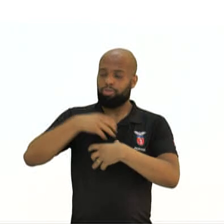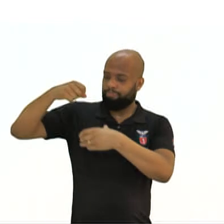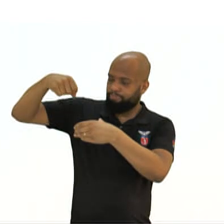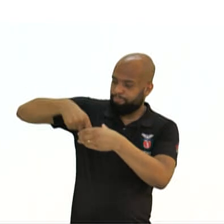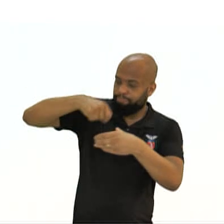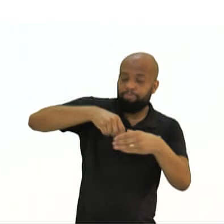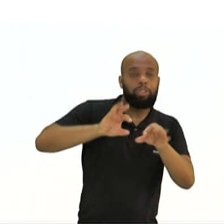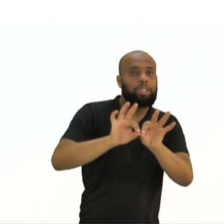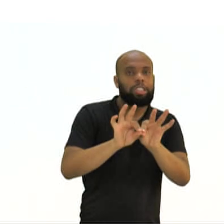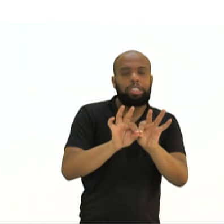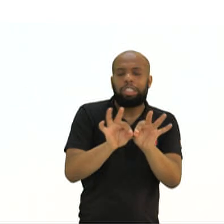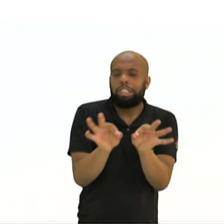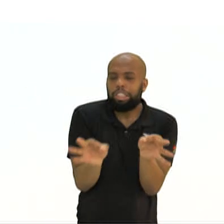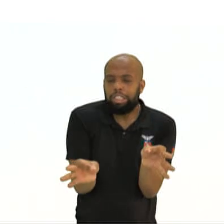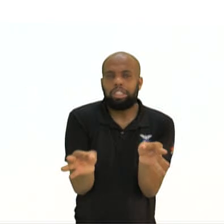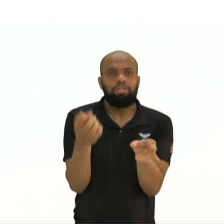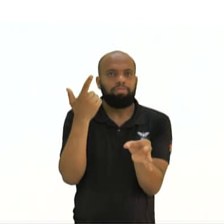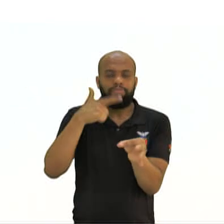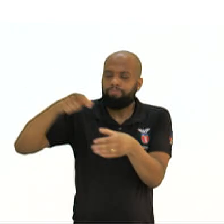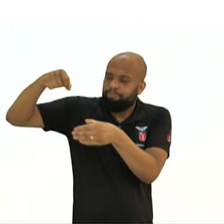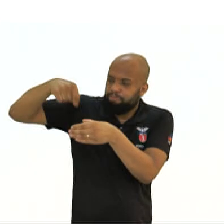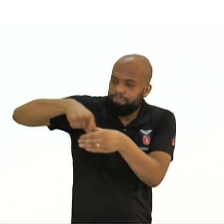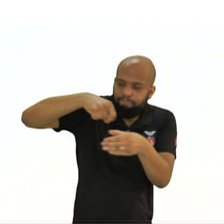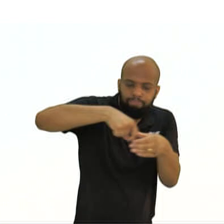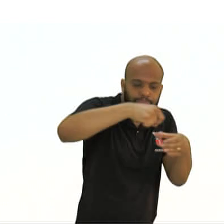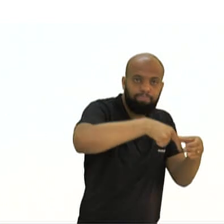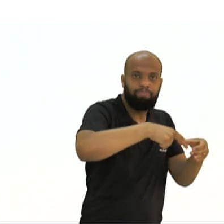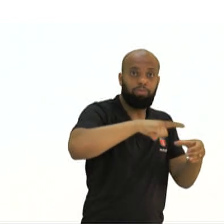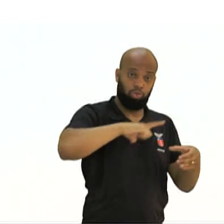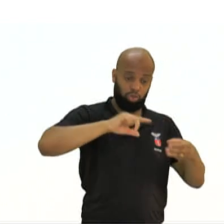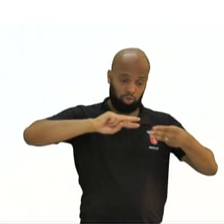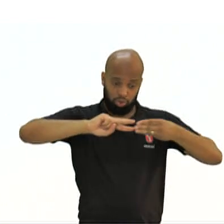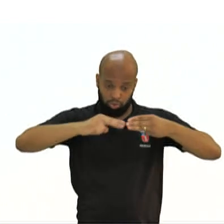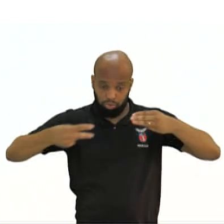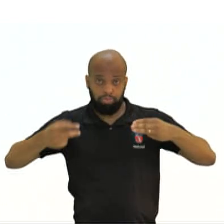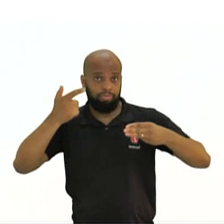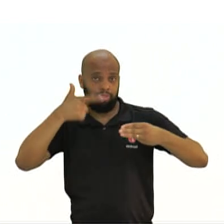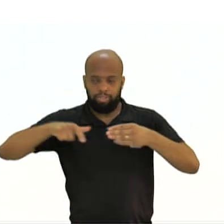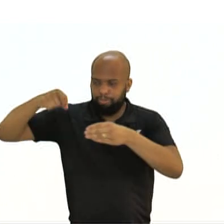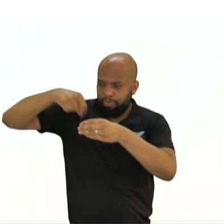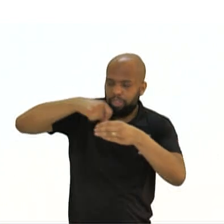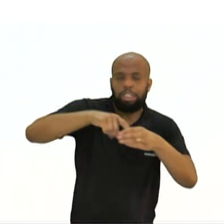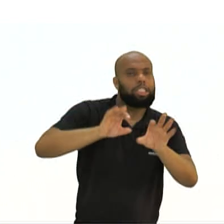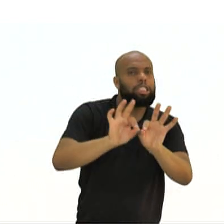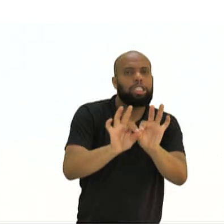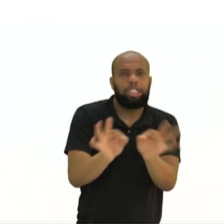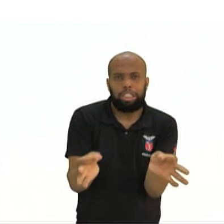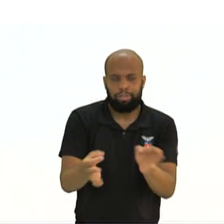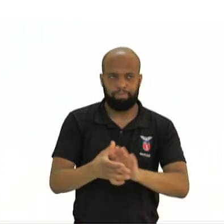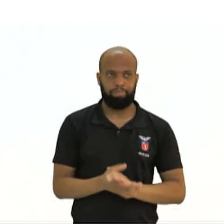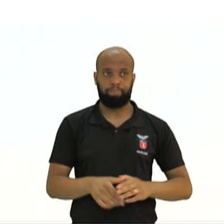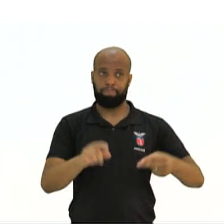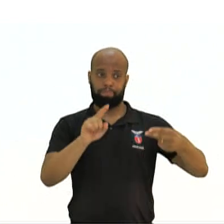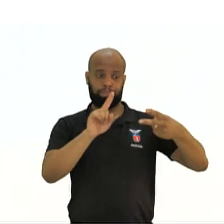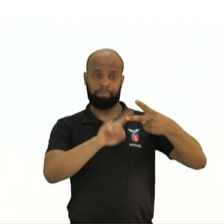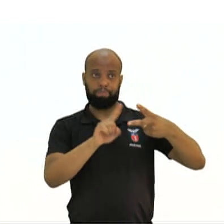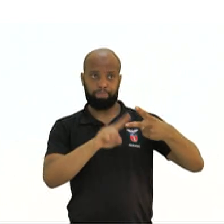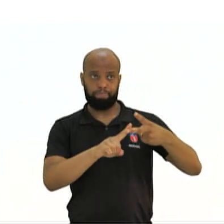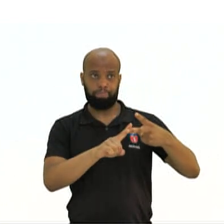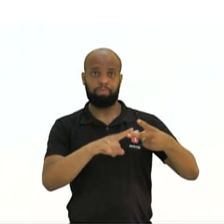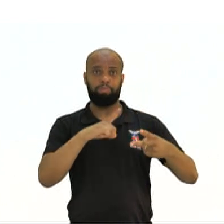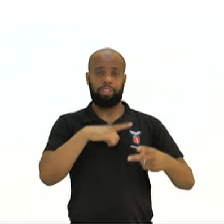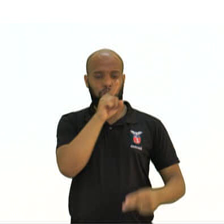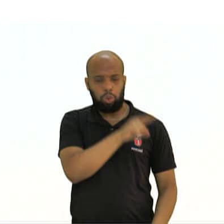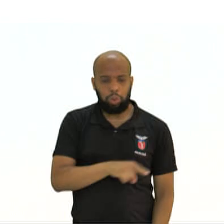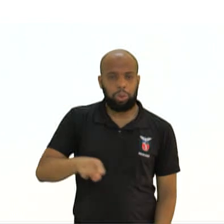Muito simples de cultivar. Então estava lá à disposição do Mendel sem muita dificuldade. Segundo, possuía um